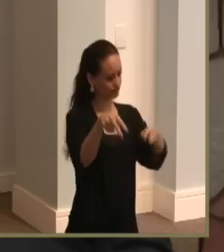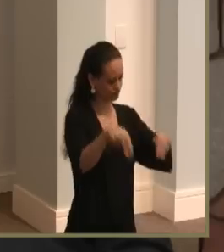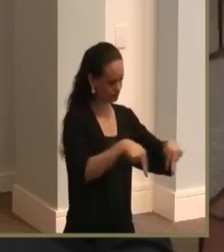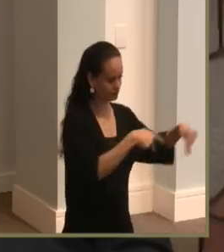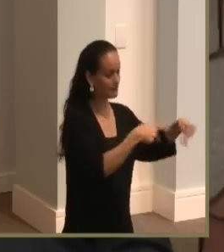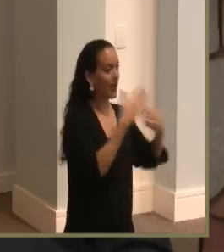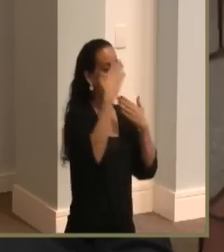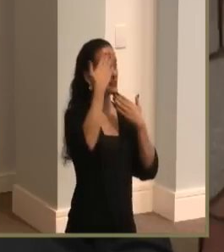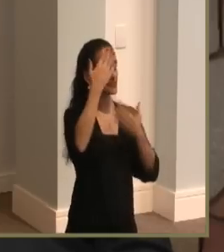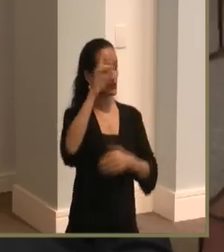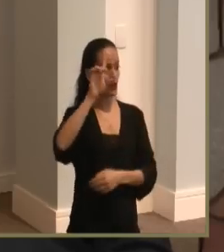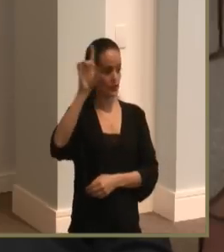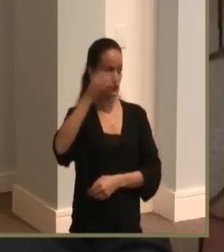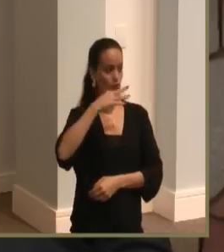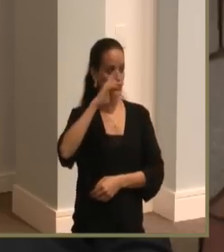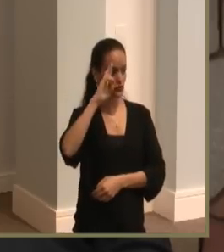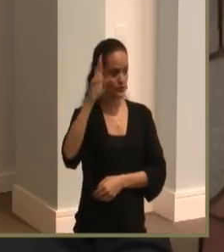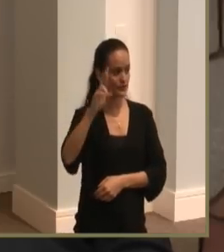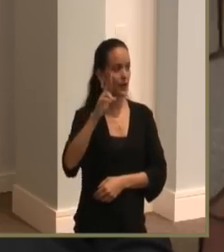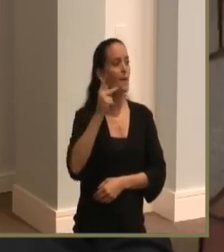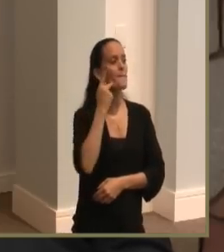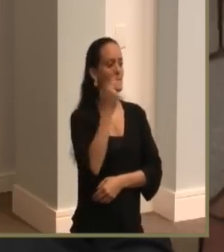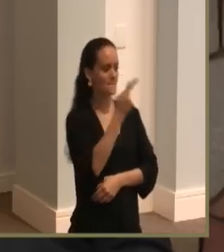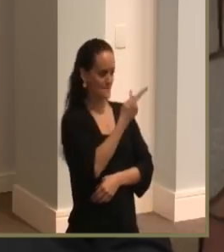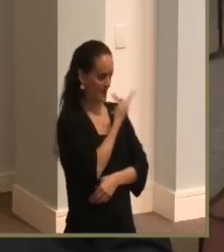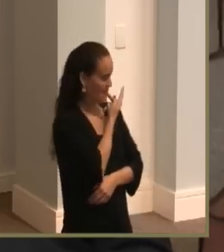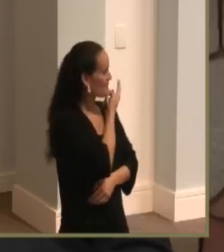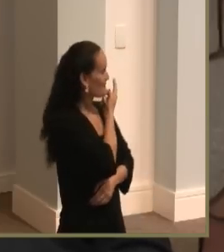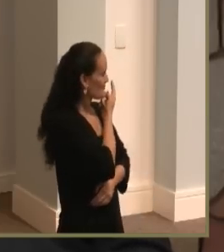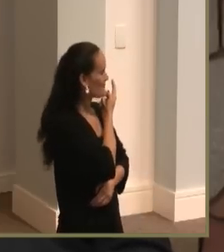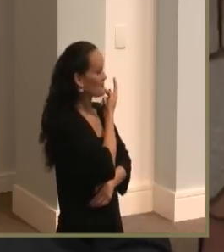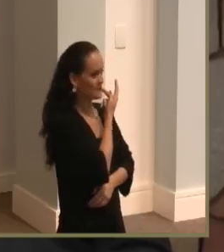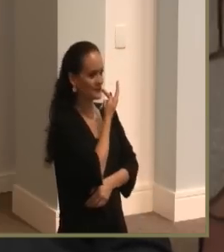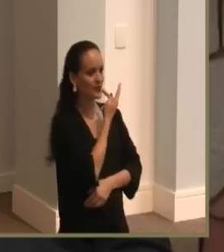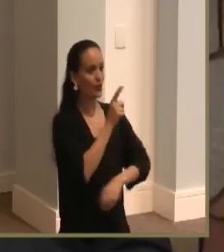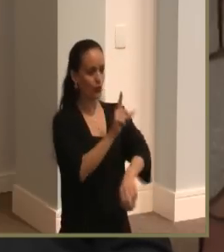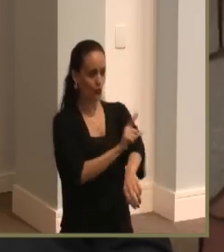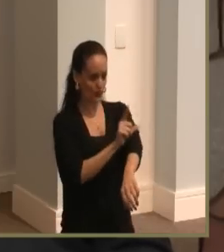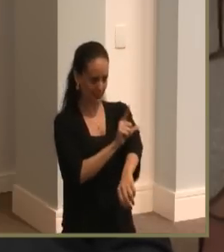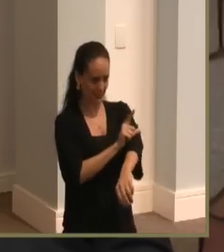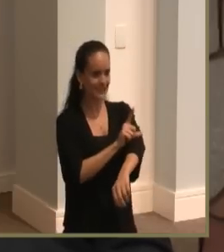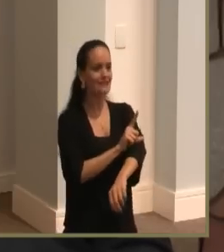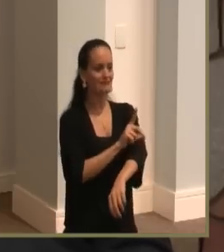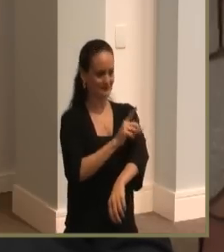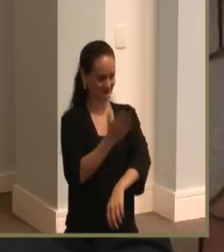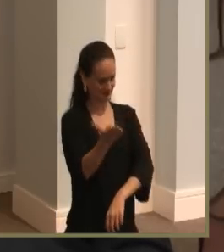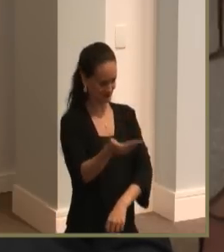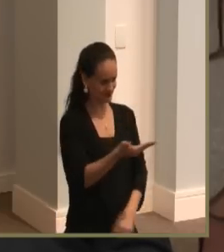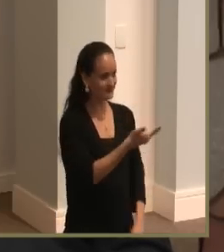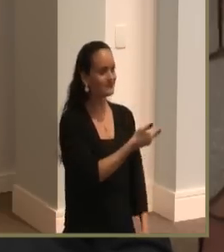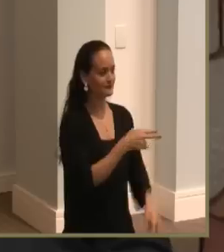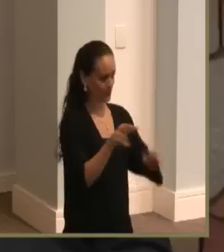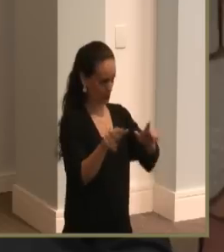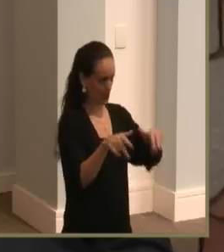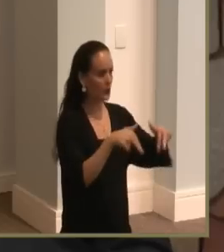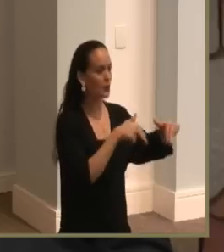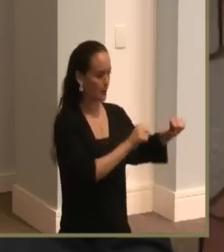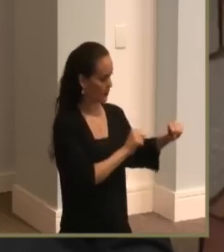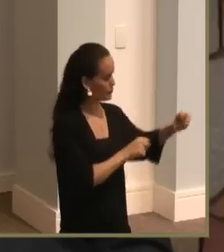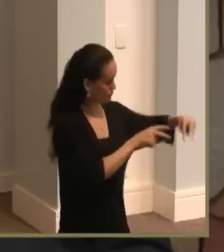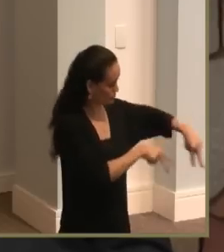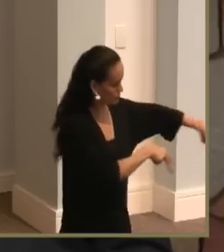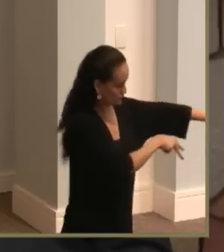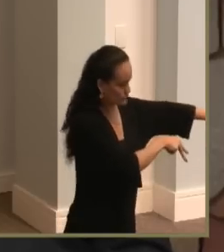orar agradecendo ao Senhor. Pamele, o Léo Cláudio, que são membros de nossa